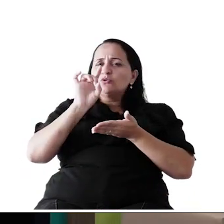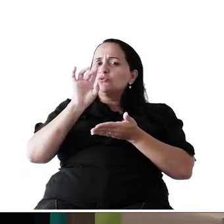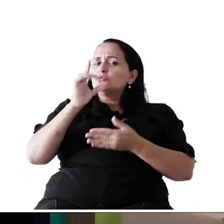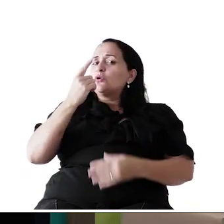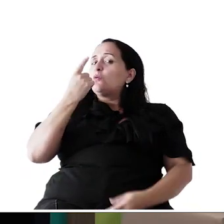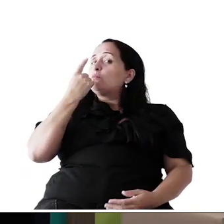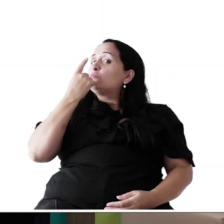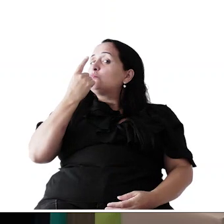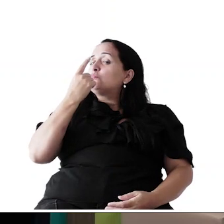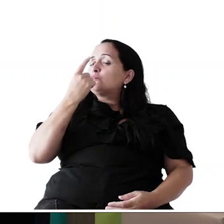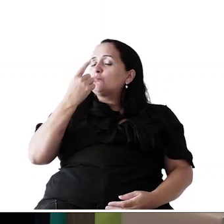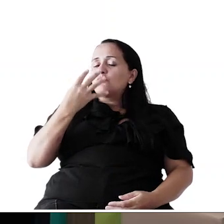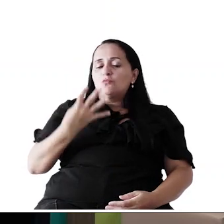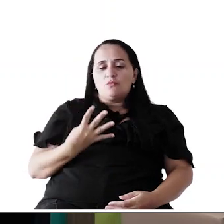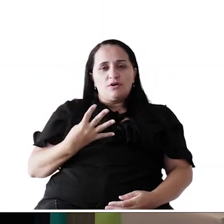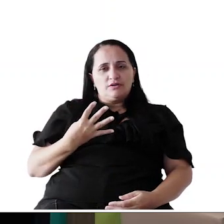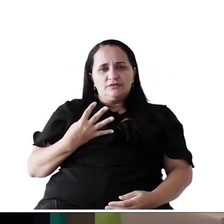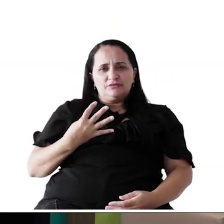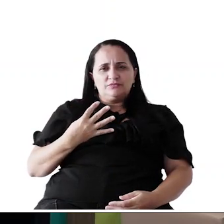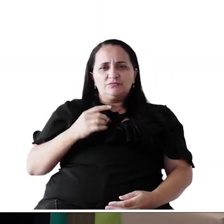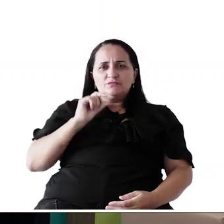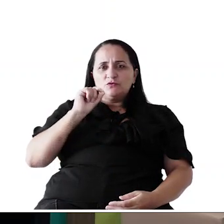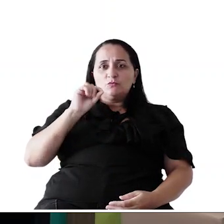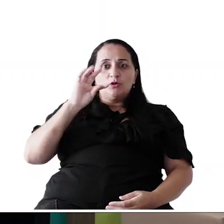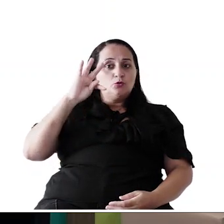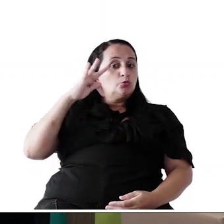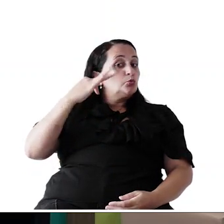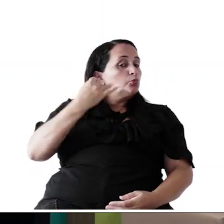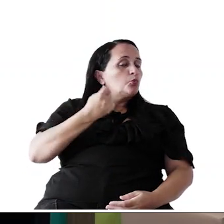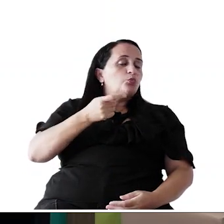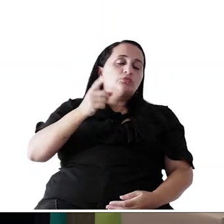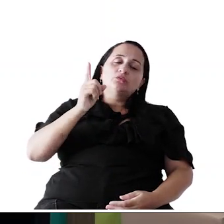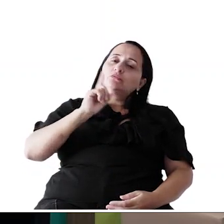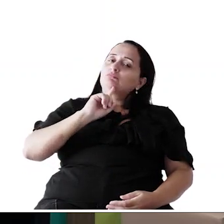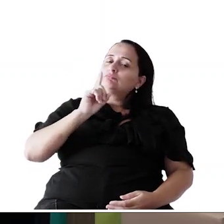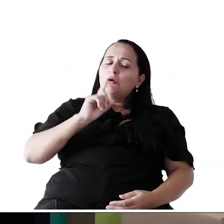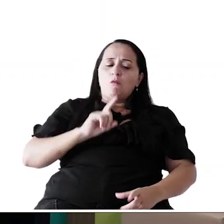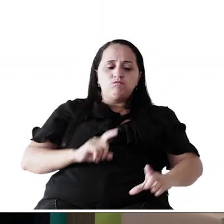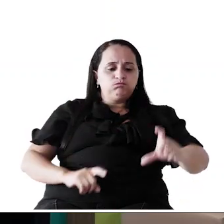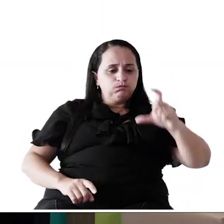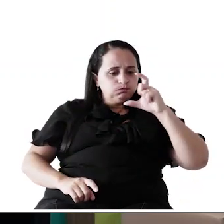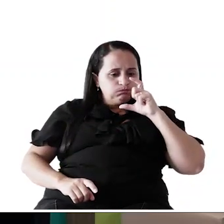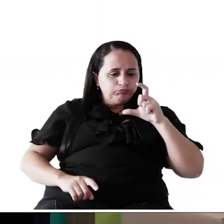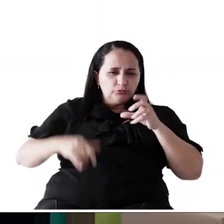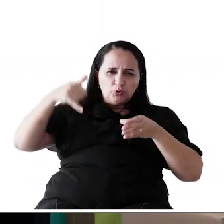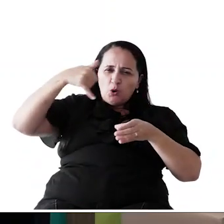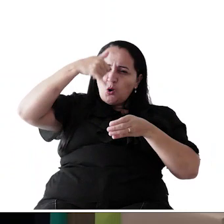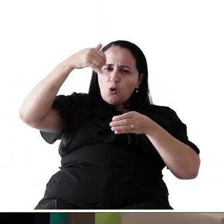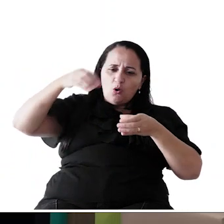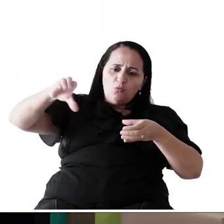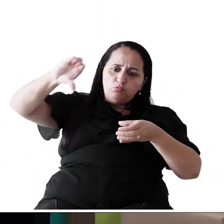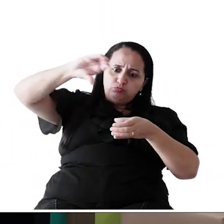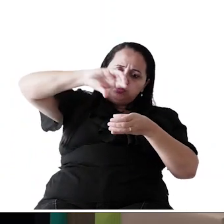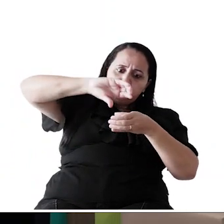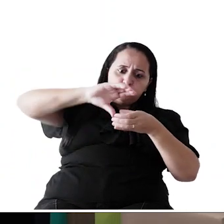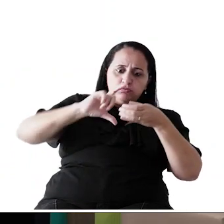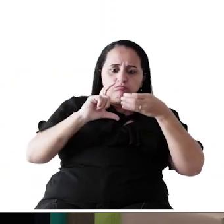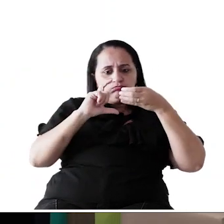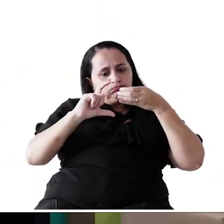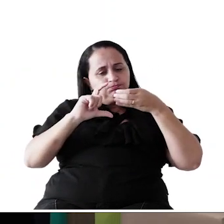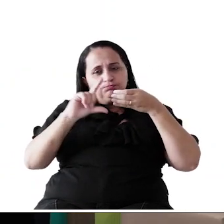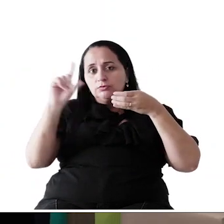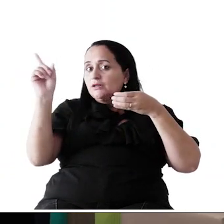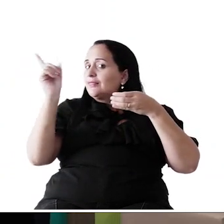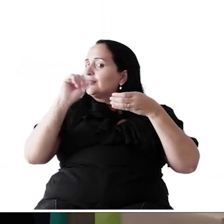uma dessas partes. Não é uma xícara toda. Eu só estou usando uma